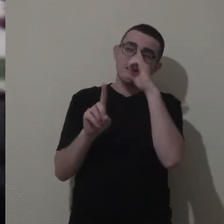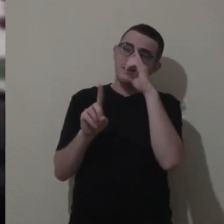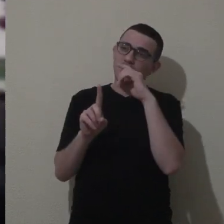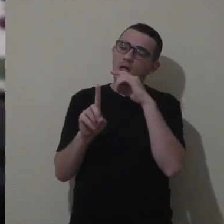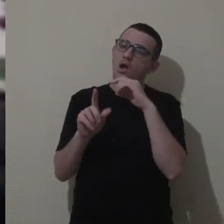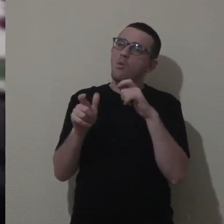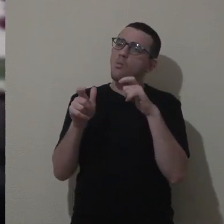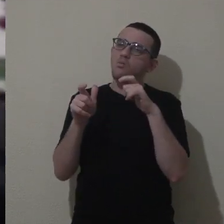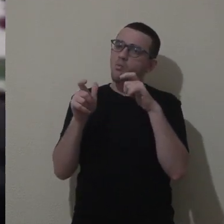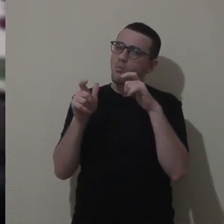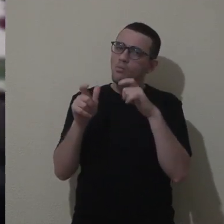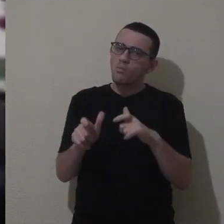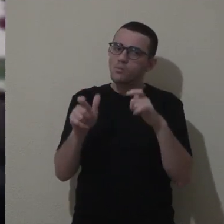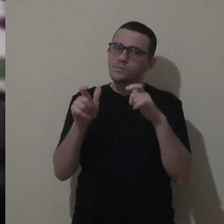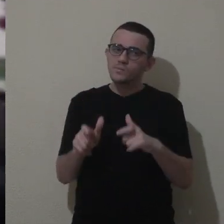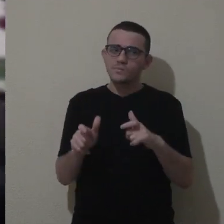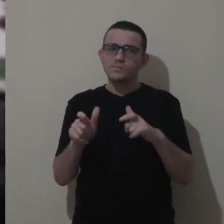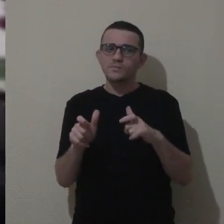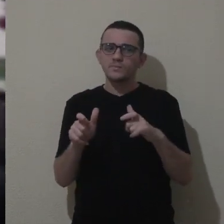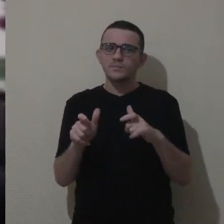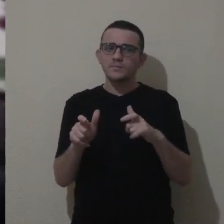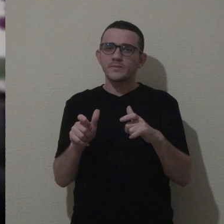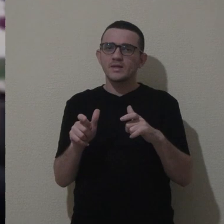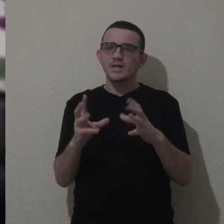ser um ambiente